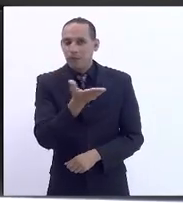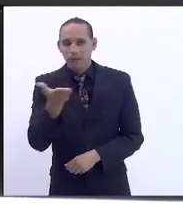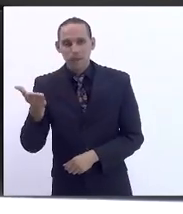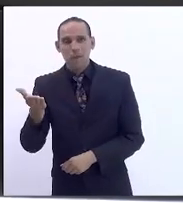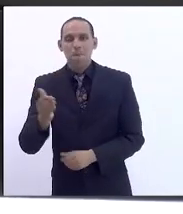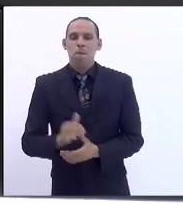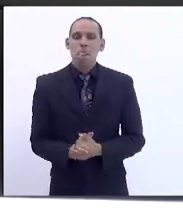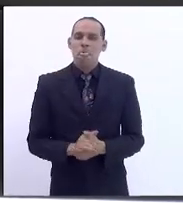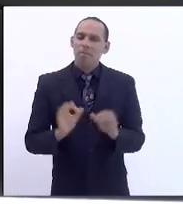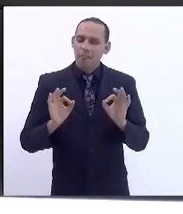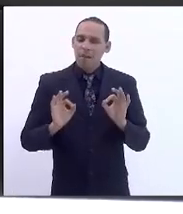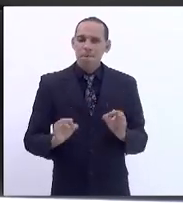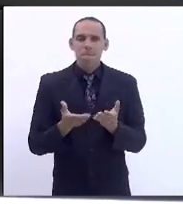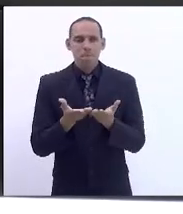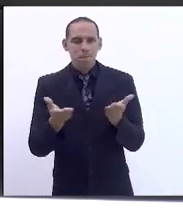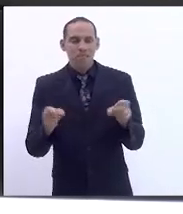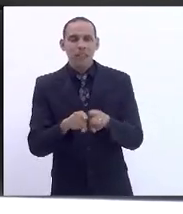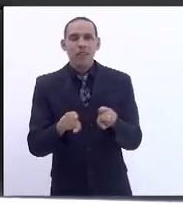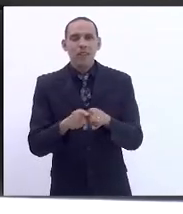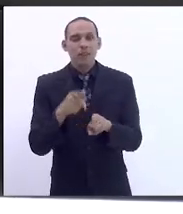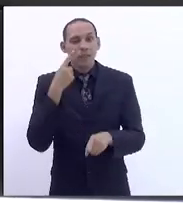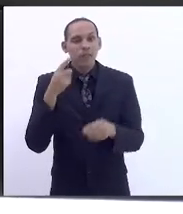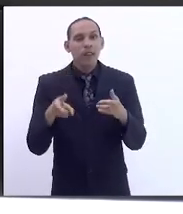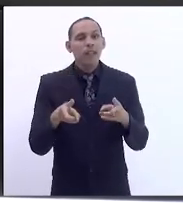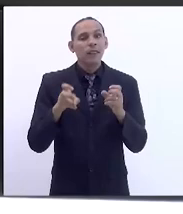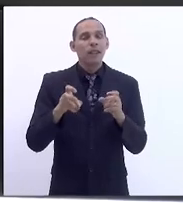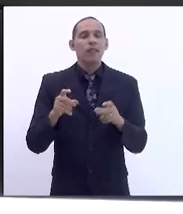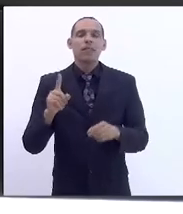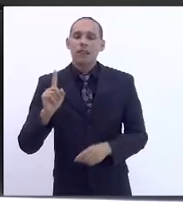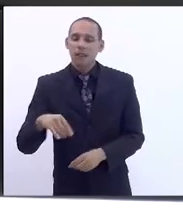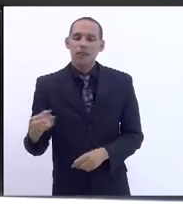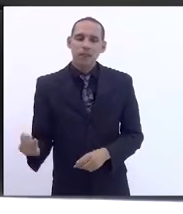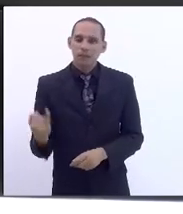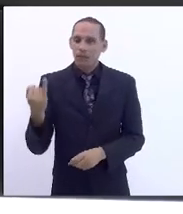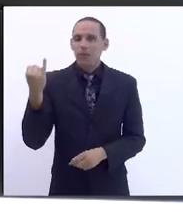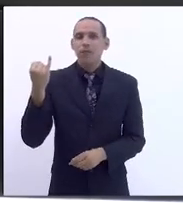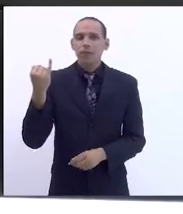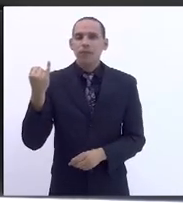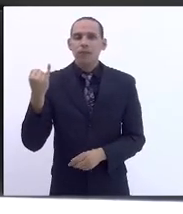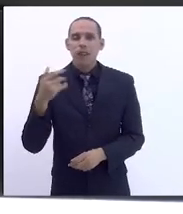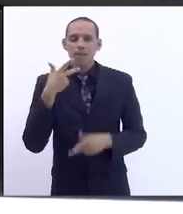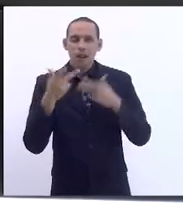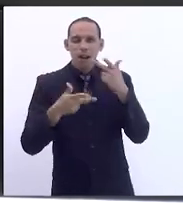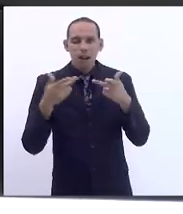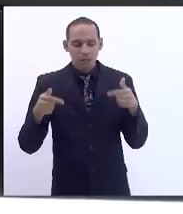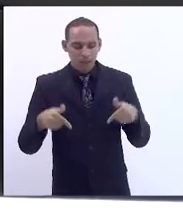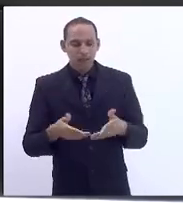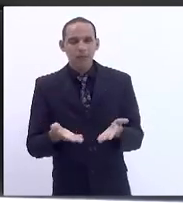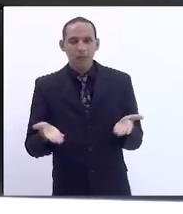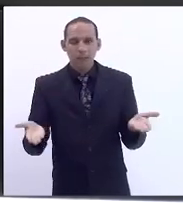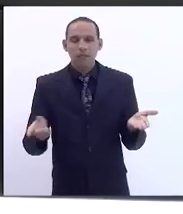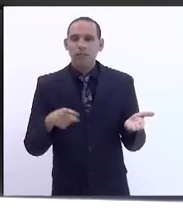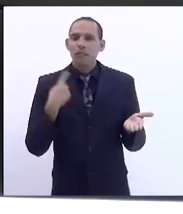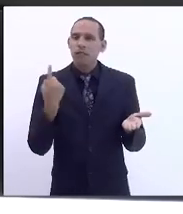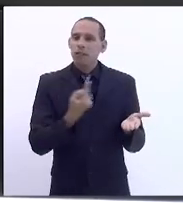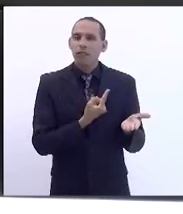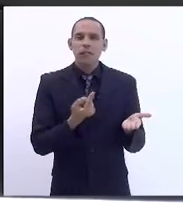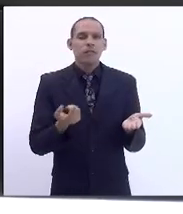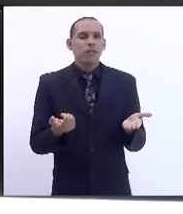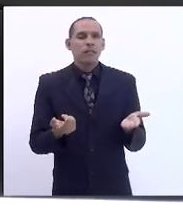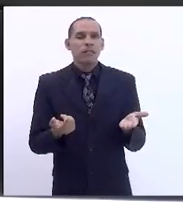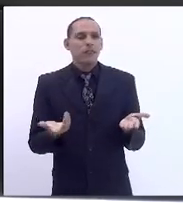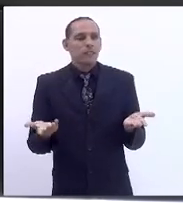vocês tenho certeza que vocês também viram a ânsia dedicada fala feita aqui a gente não tinha